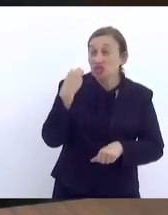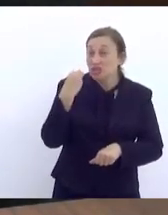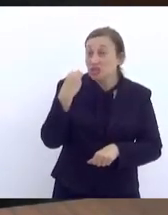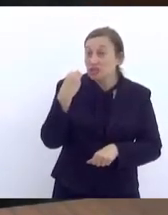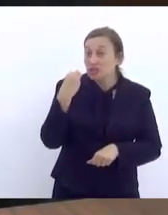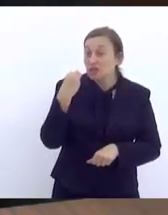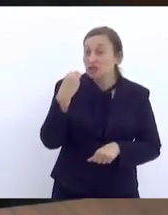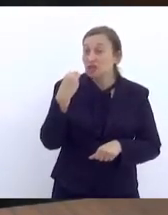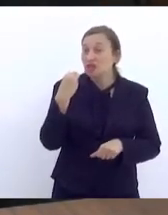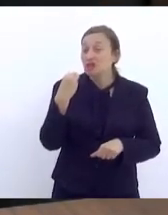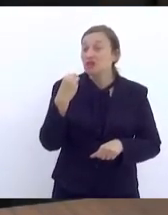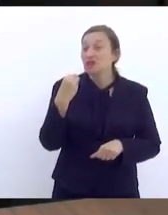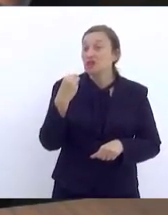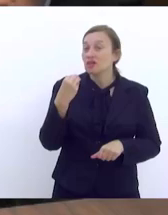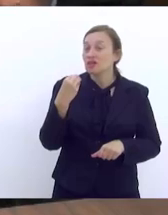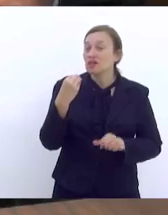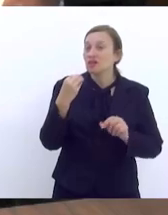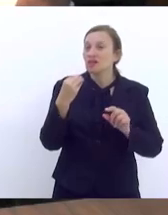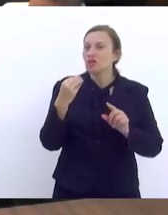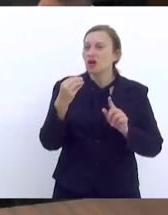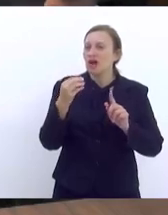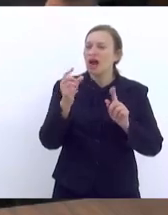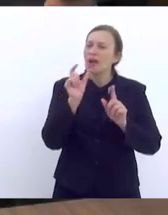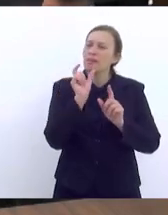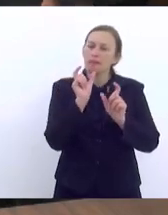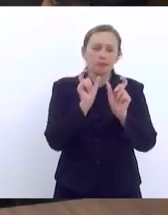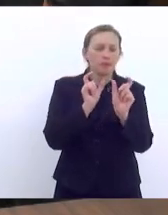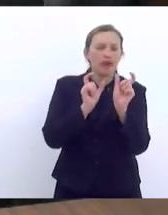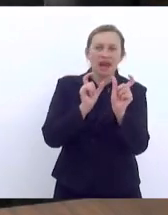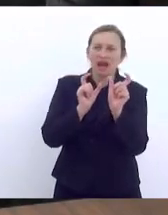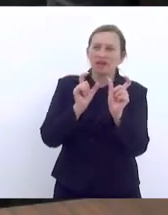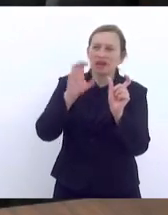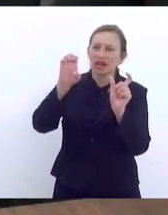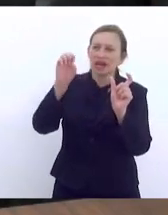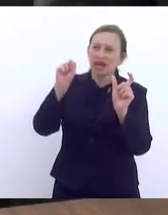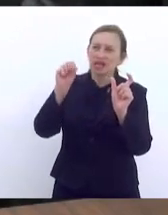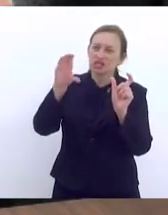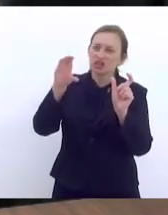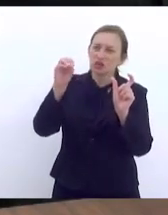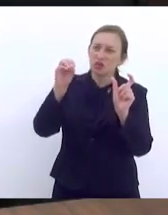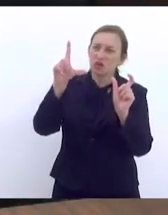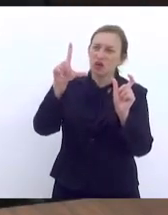digital escolares porque tá lá no artigo primeiro que são escolares